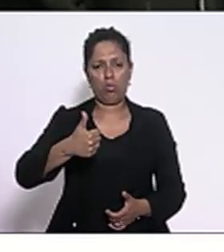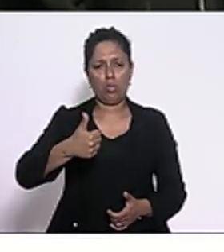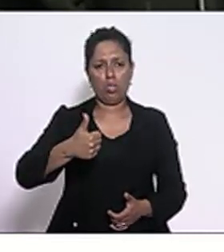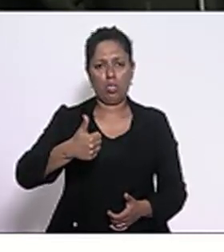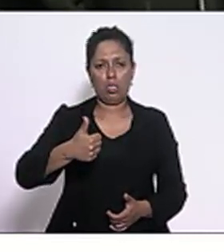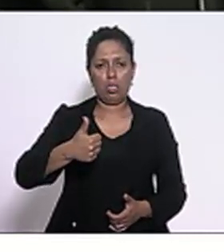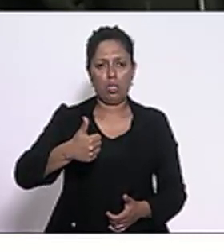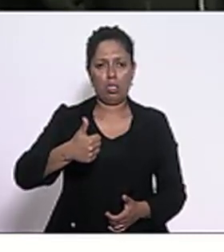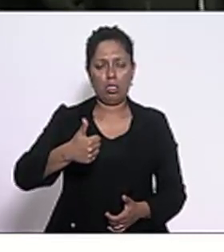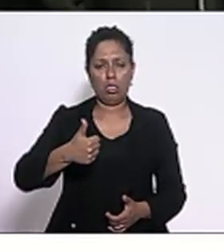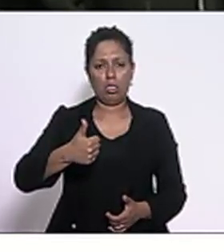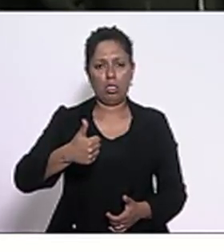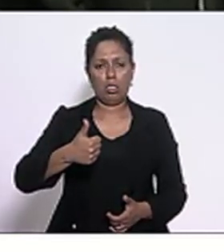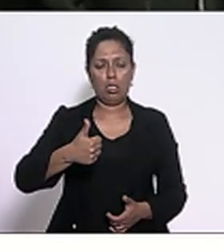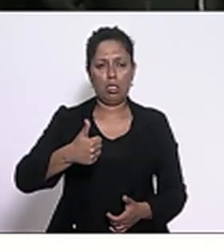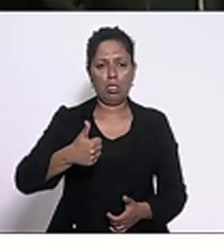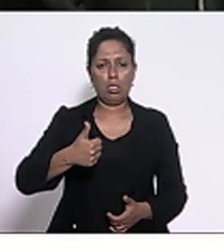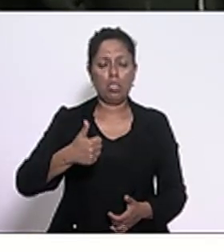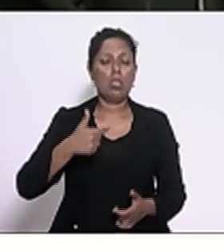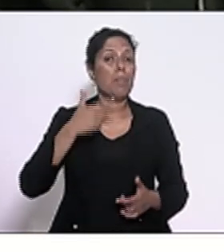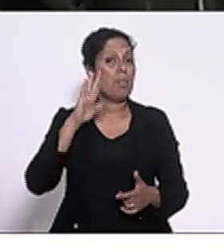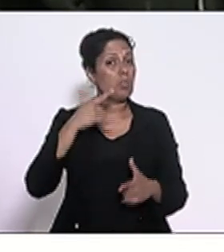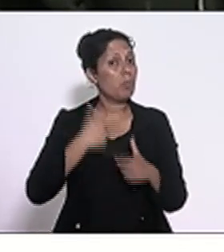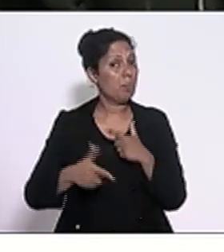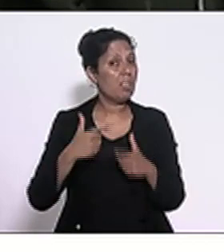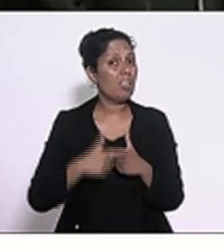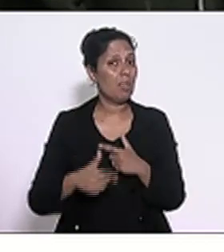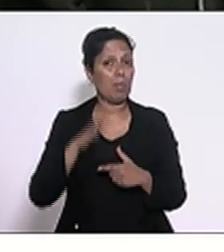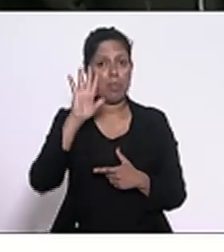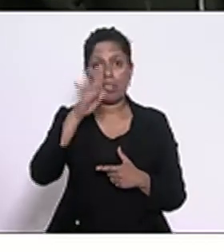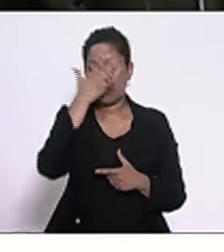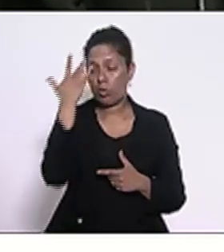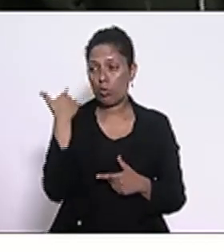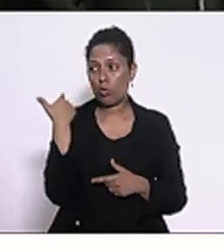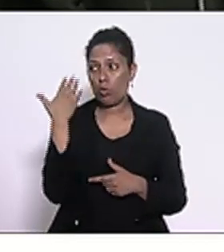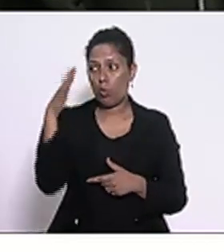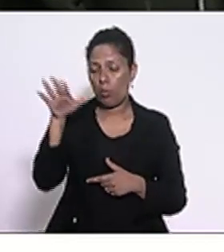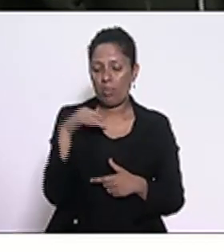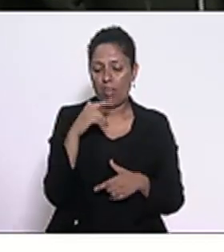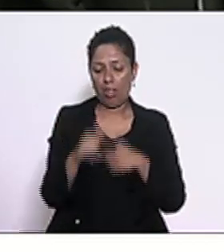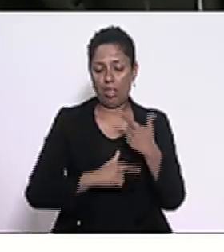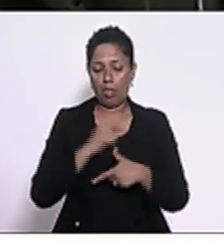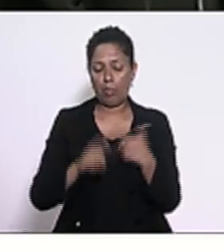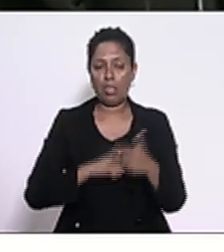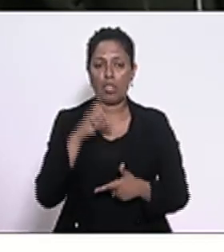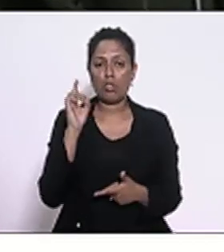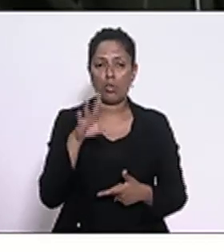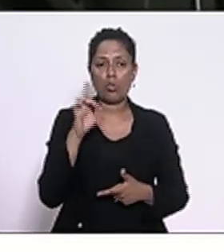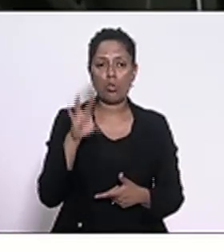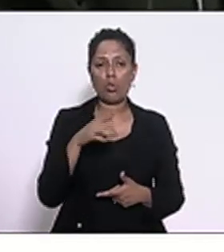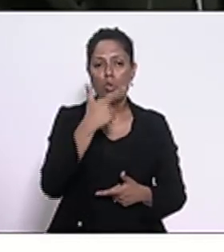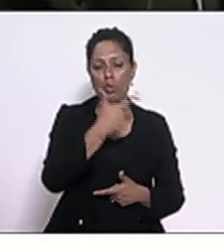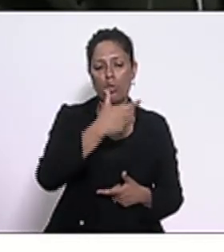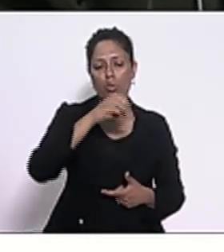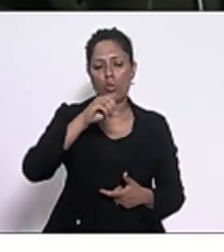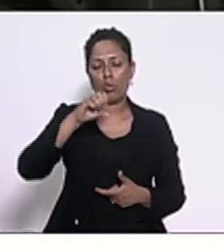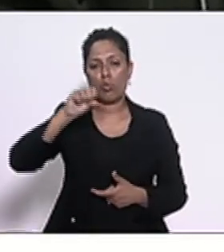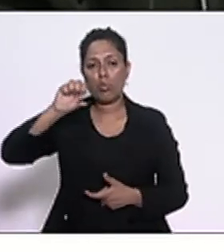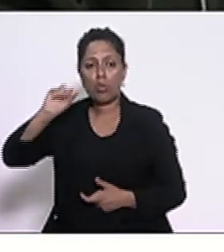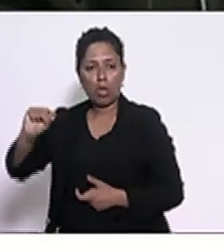2002, e por entraves as pessoas só começaram a ser chamadas em 2008, por